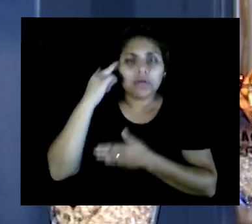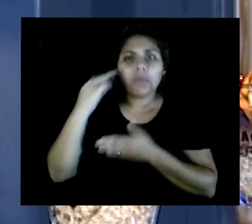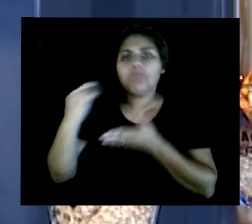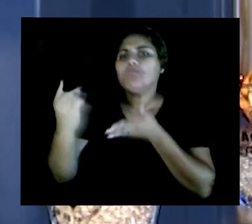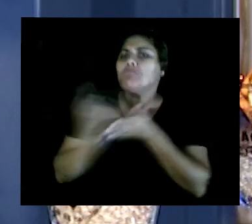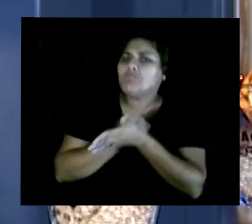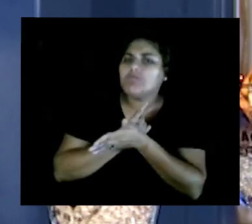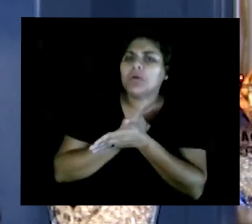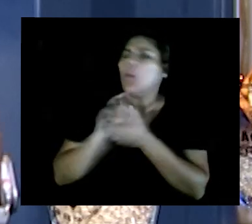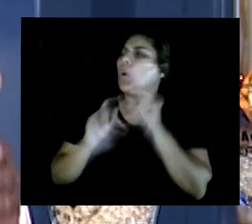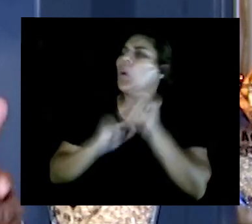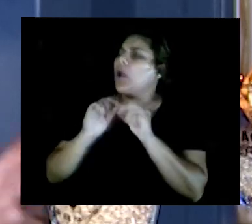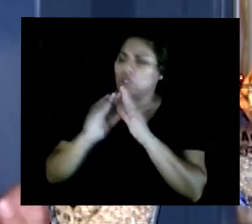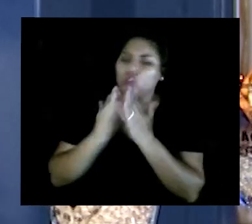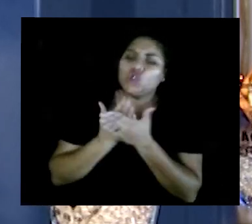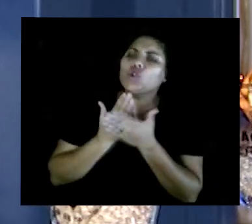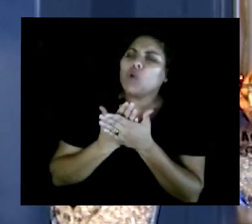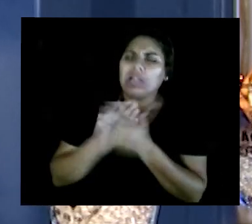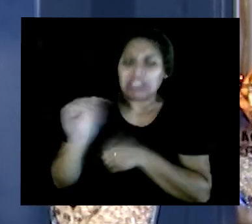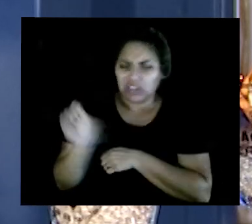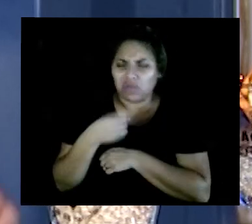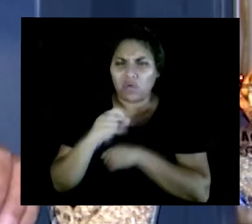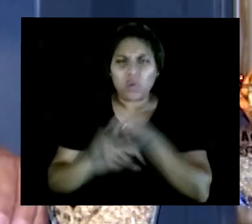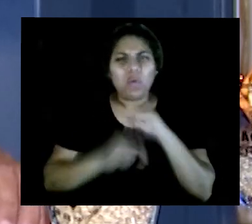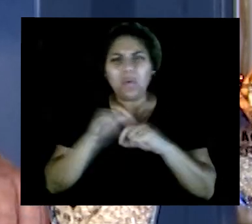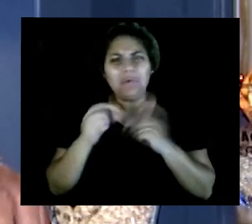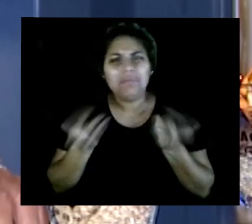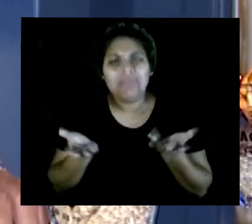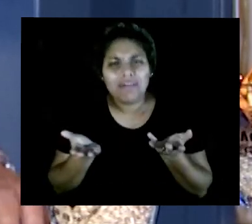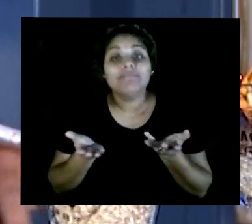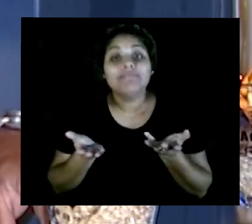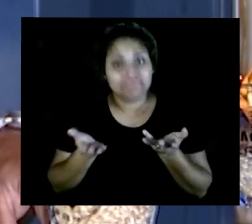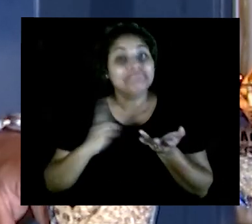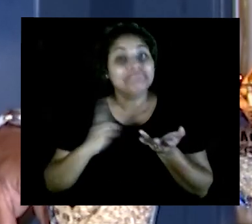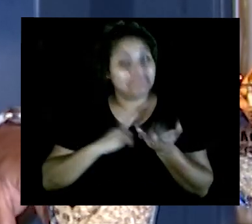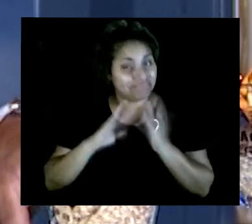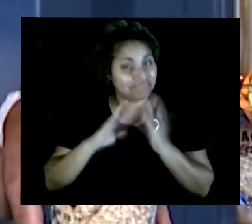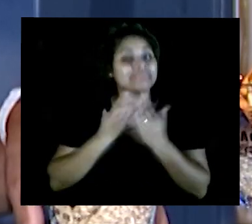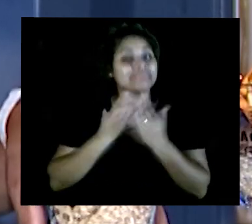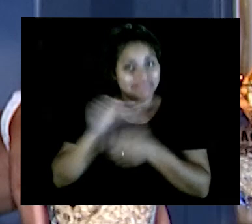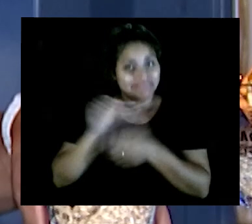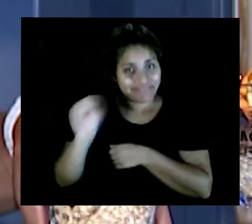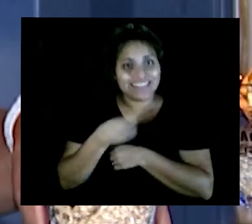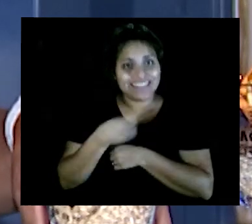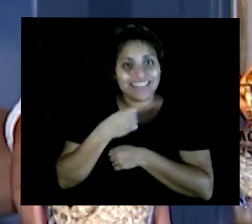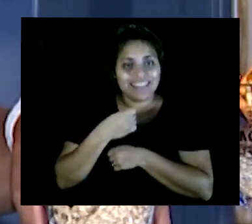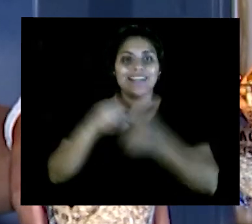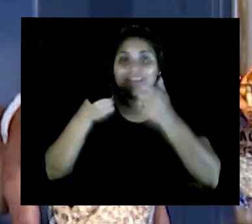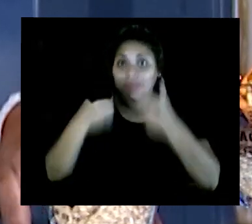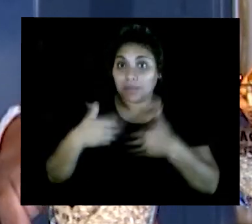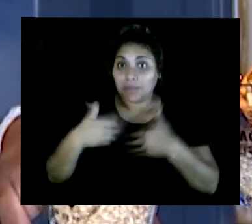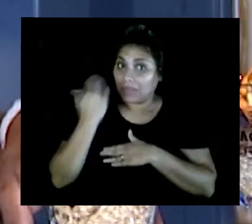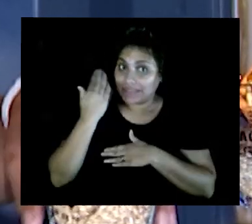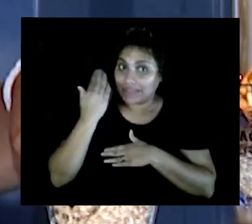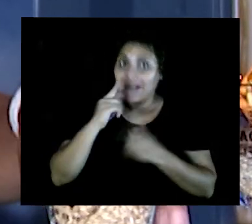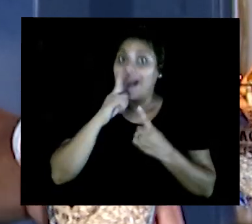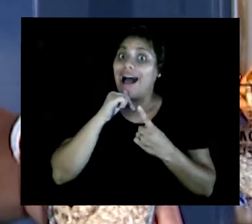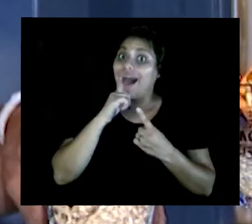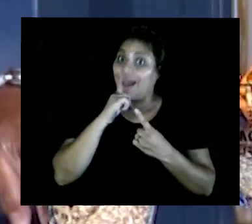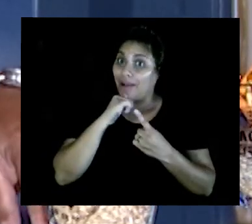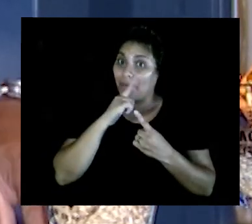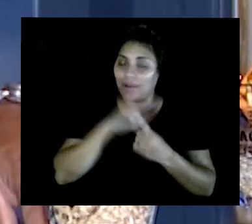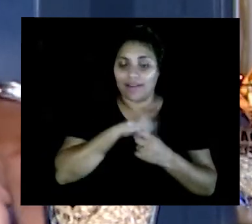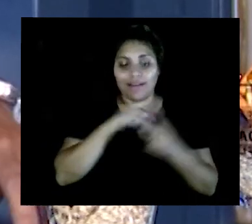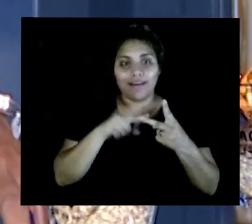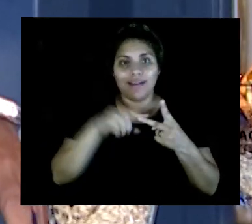E falar sobre um pouco de escolas cervejeiras, né? Nós temos inclusive na escola cervejeira que foi dito que cerveja era